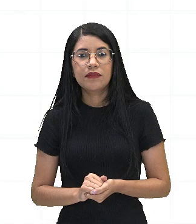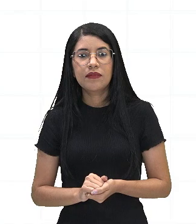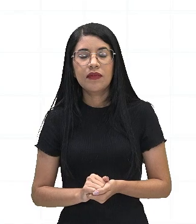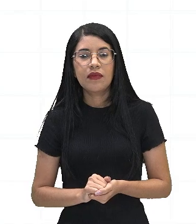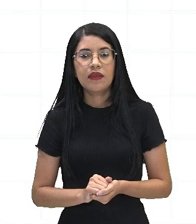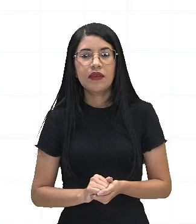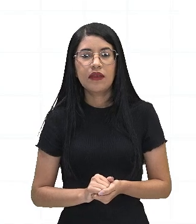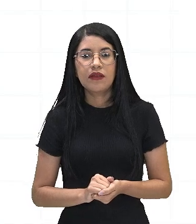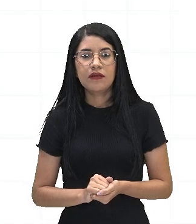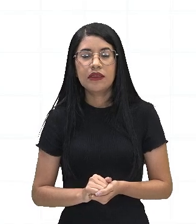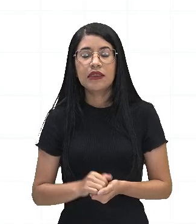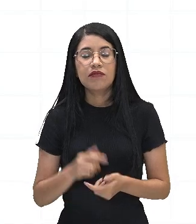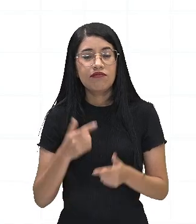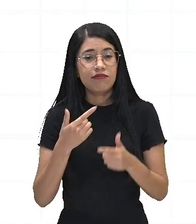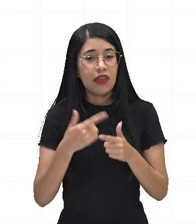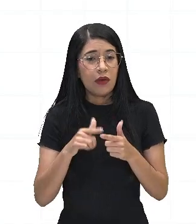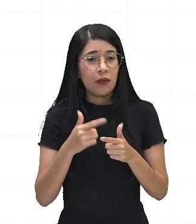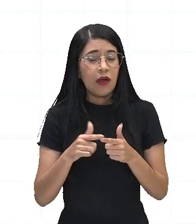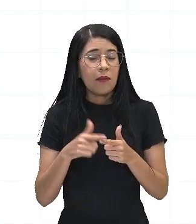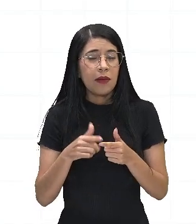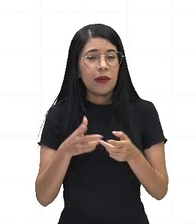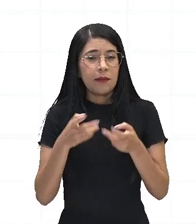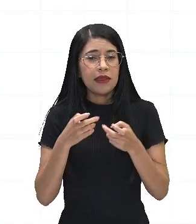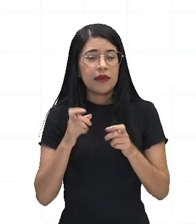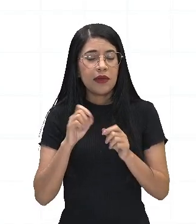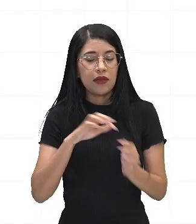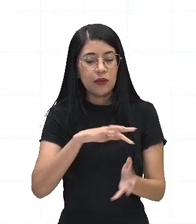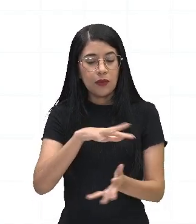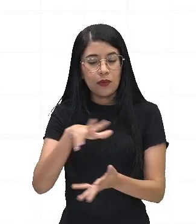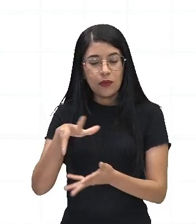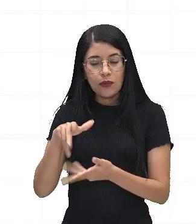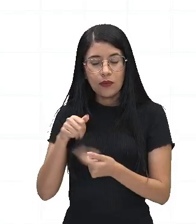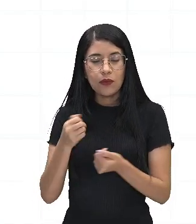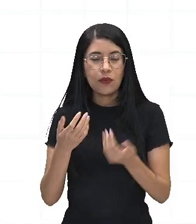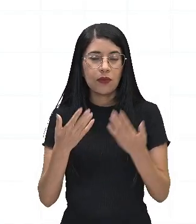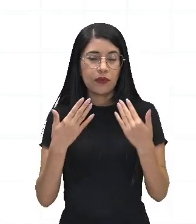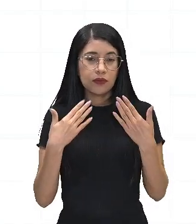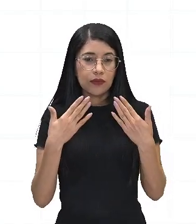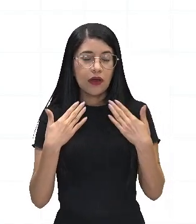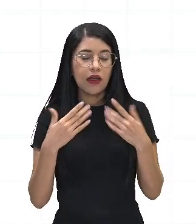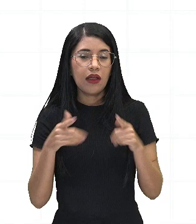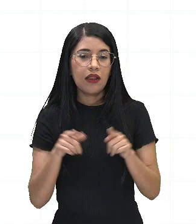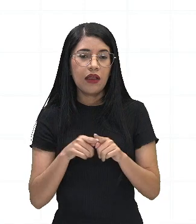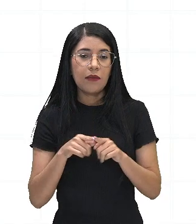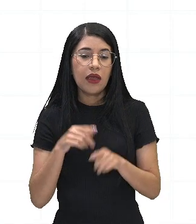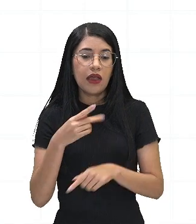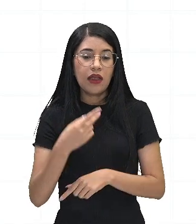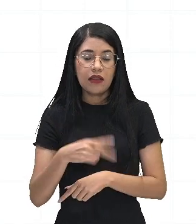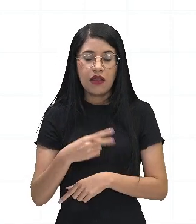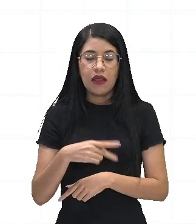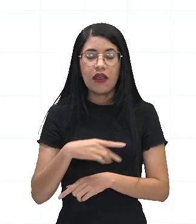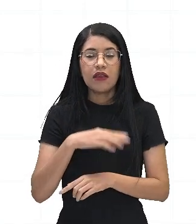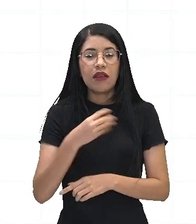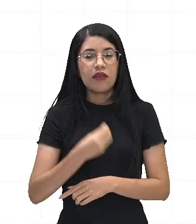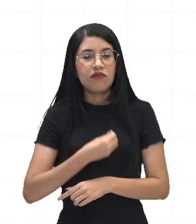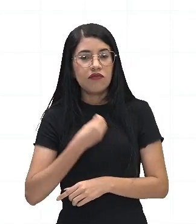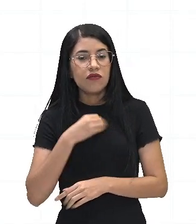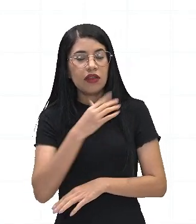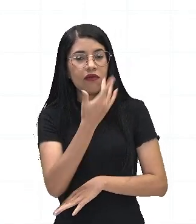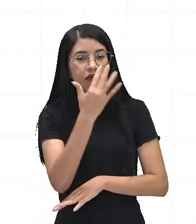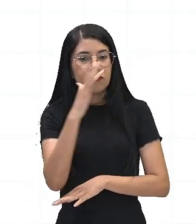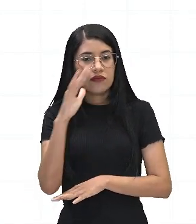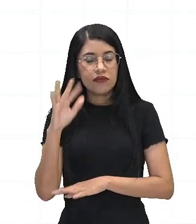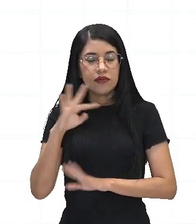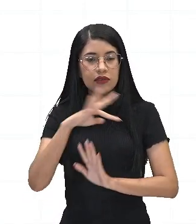esse grande problema aí do aquecimento global para nós aqui da floresta amazônica. Olha